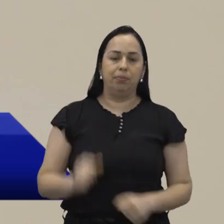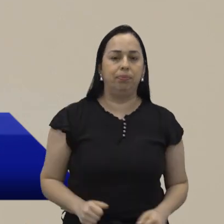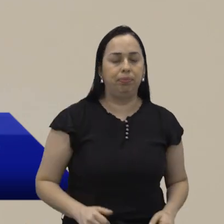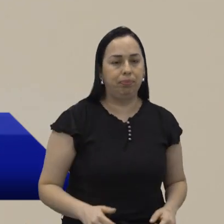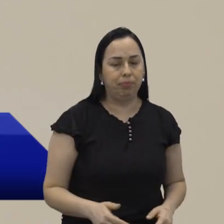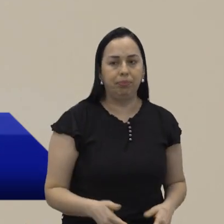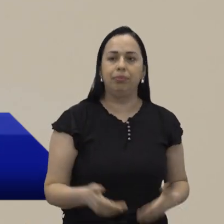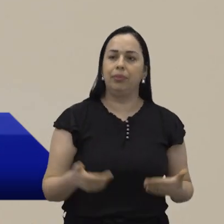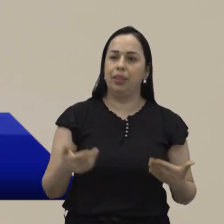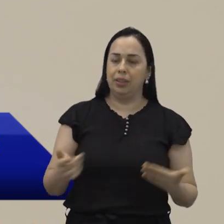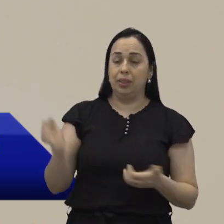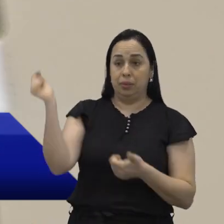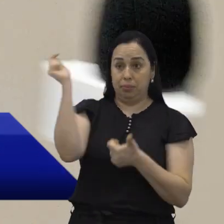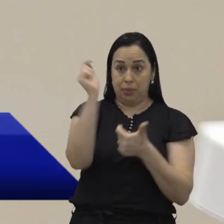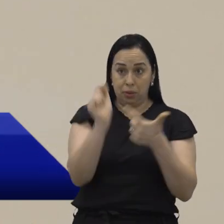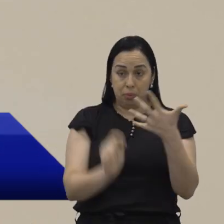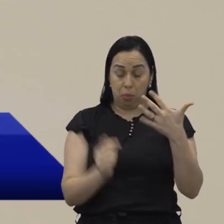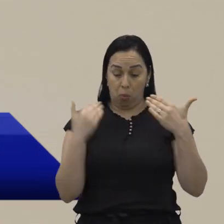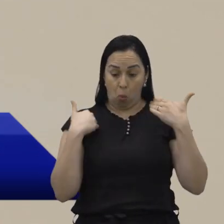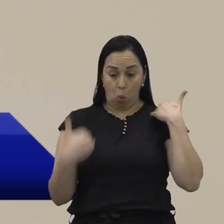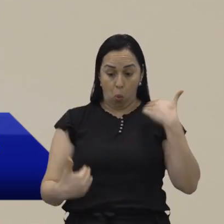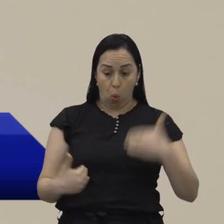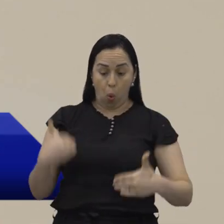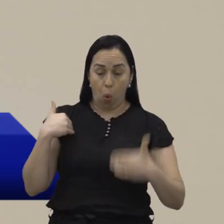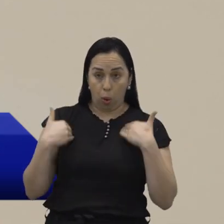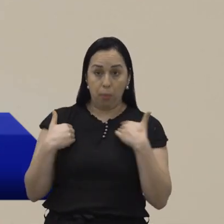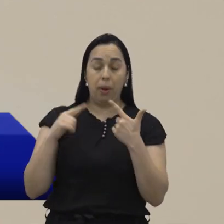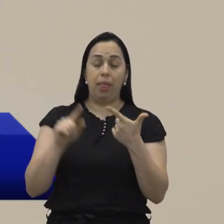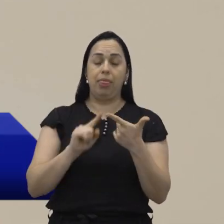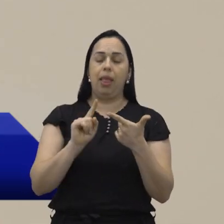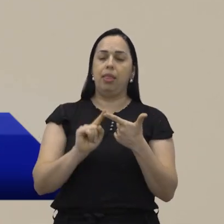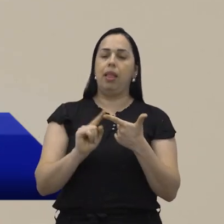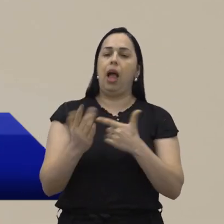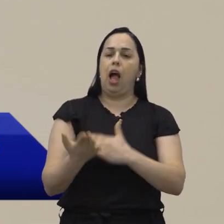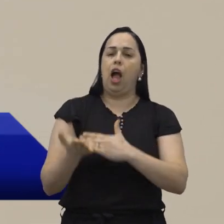importante e prevalente nesse momento. E além desses benefícios para o